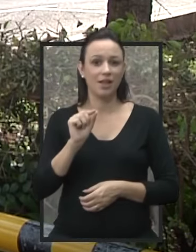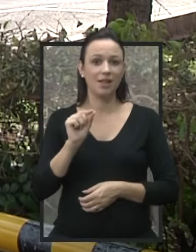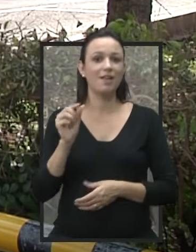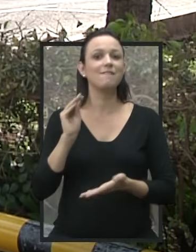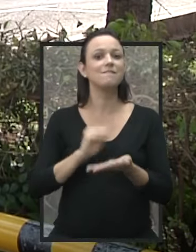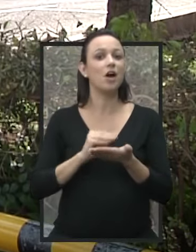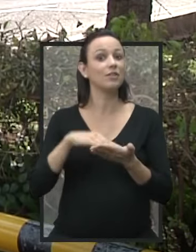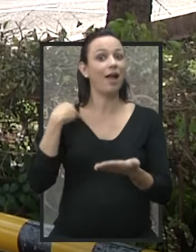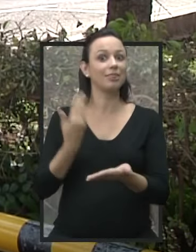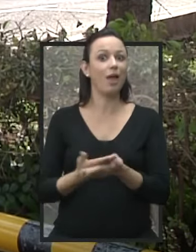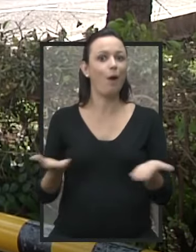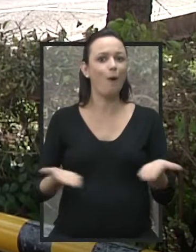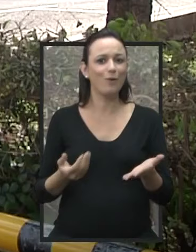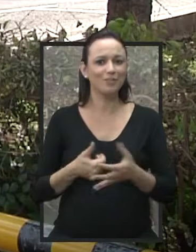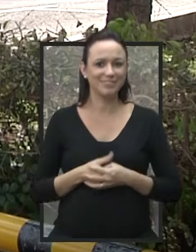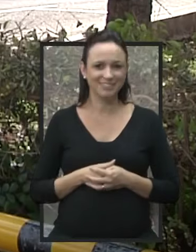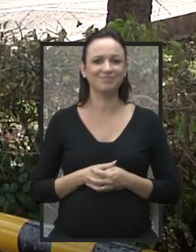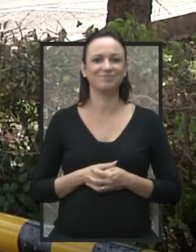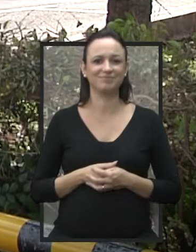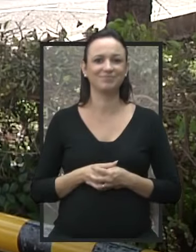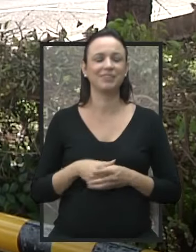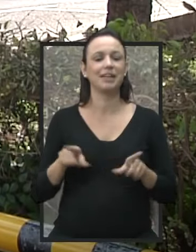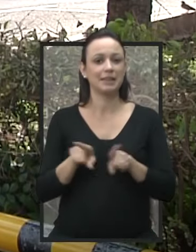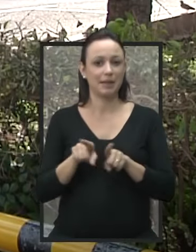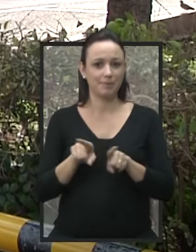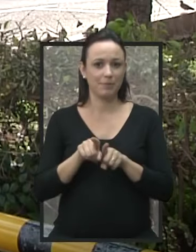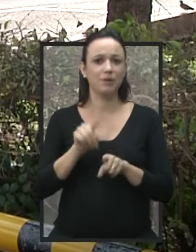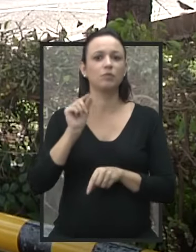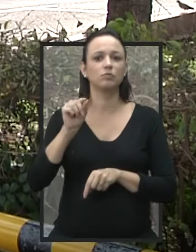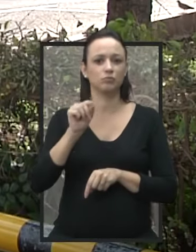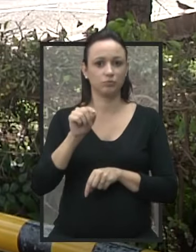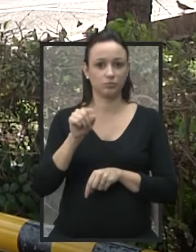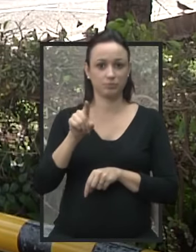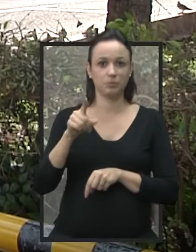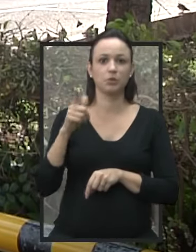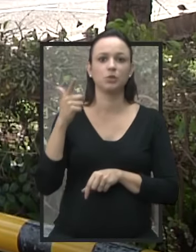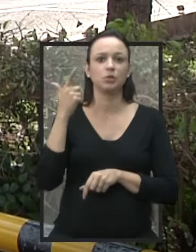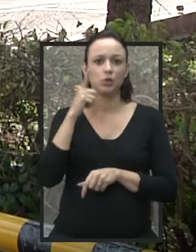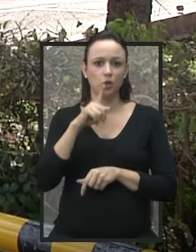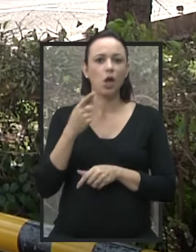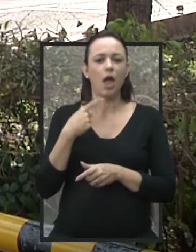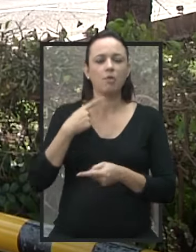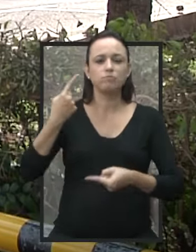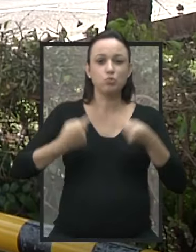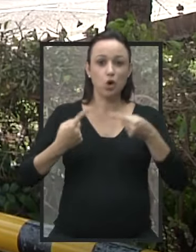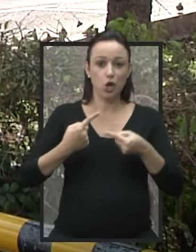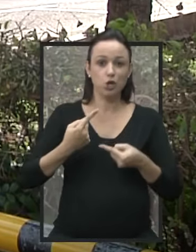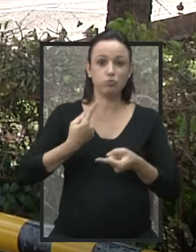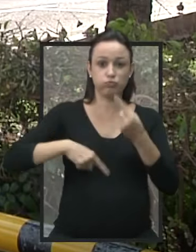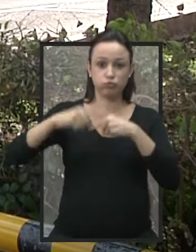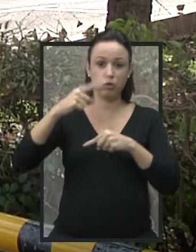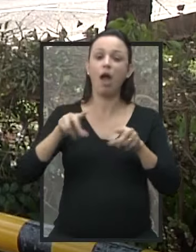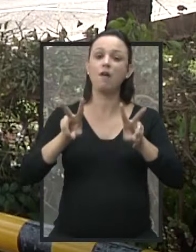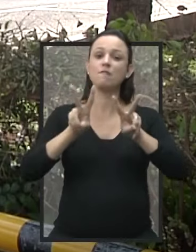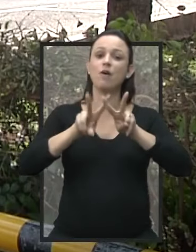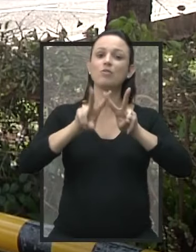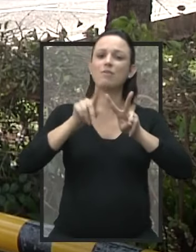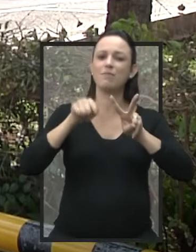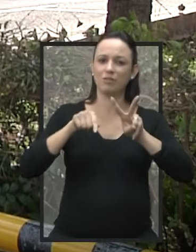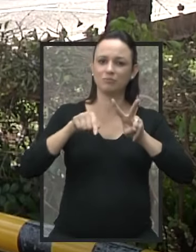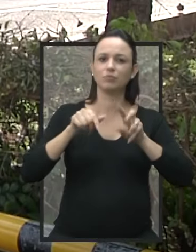garantem que não foi preenchido até os dias de hoje. Há também quem atribua esse capital político, por assim dizer, a